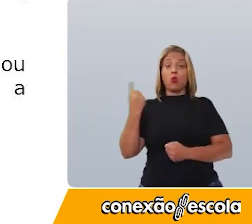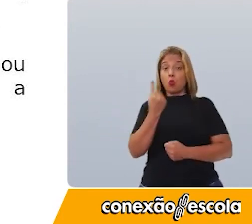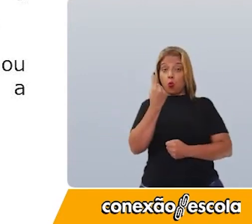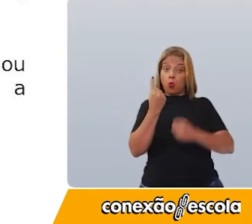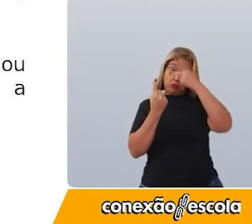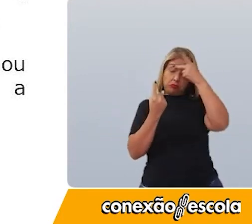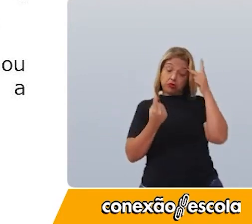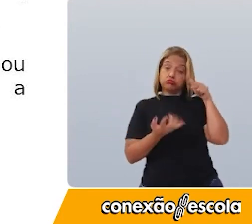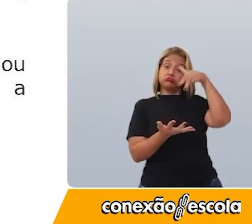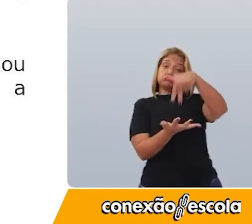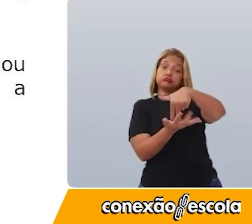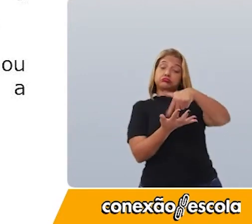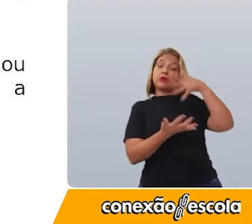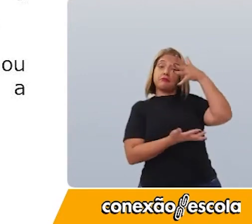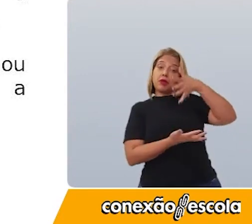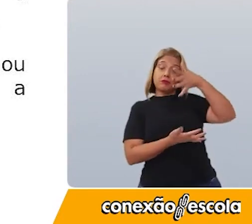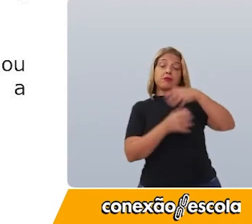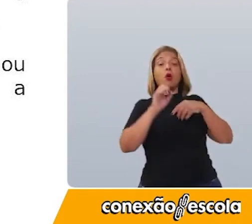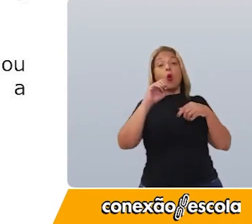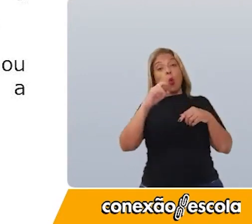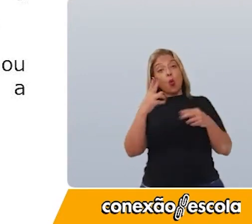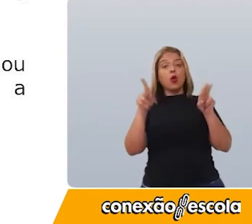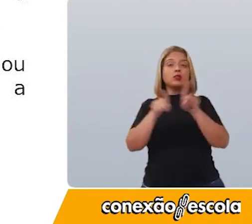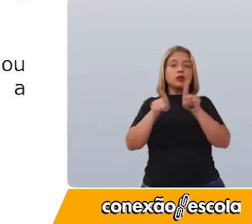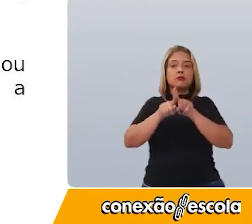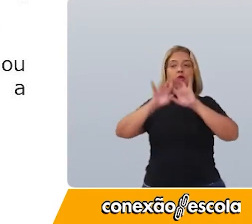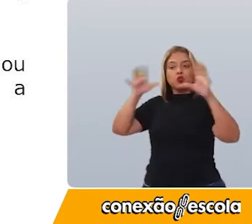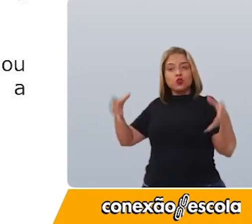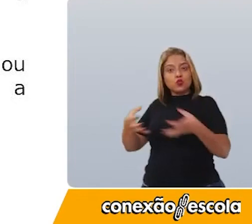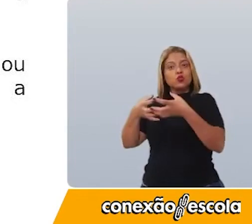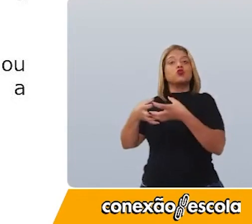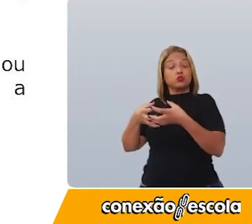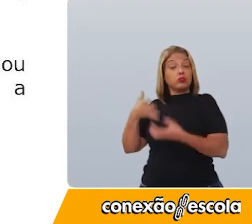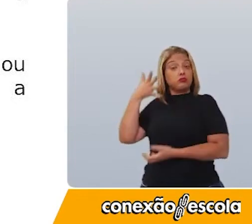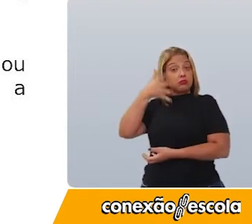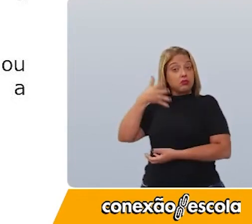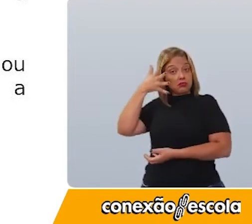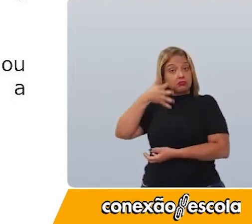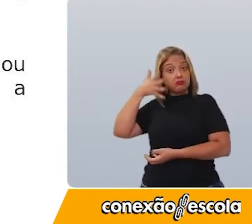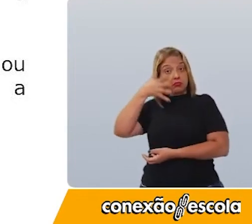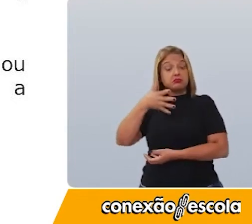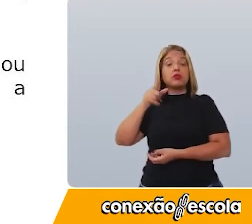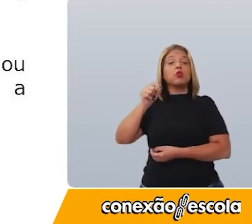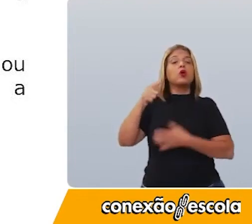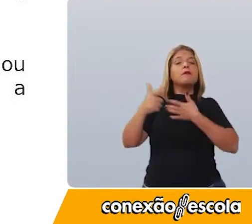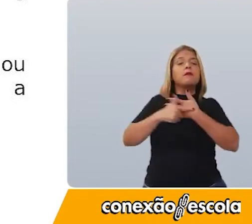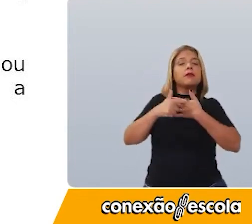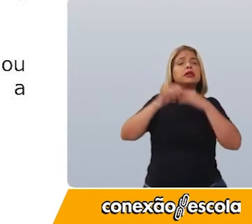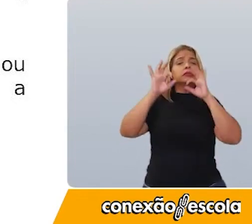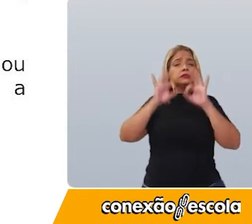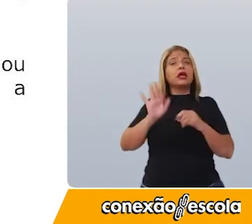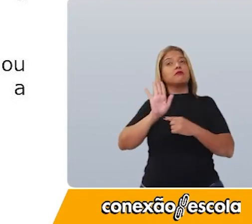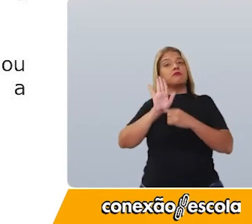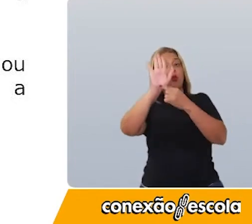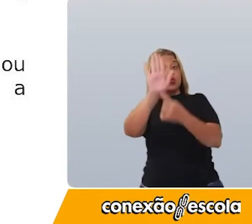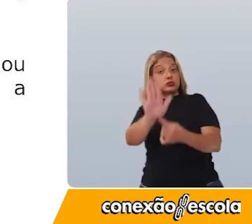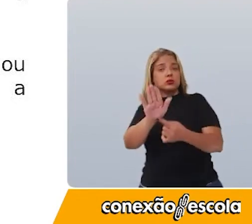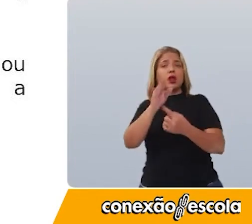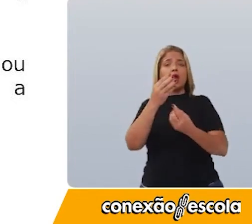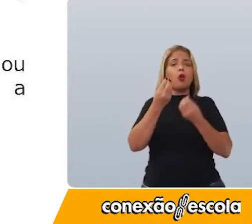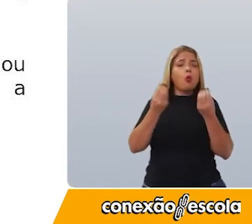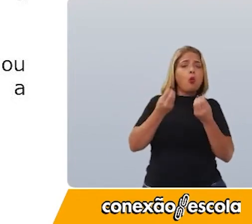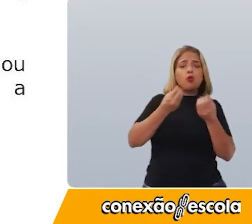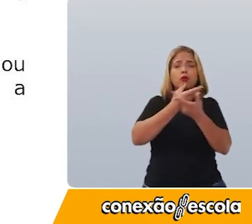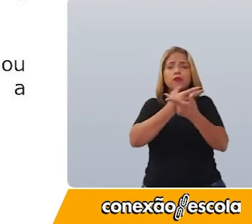grupo. E o seu papel é transmitir conhecimentos específicos, técnicos ou científicos a respeito